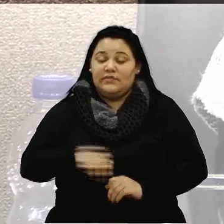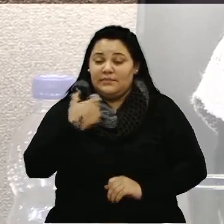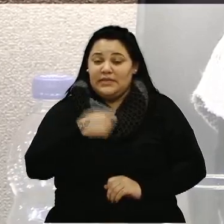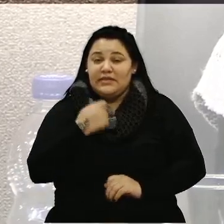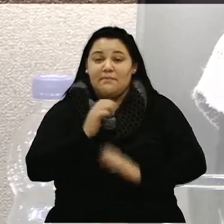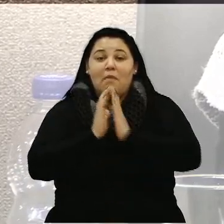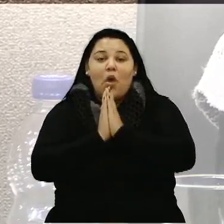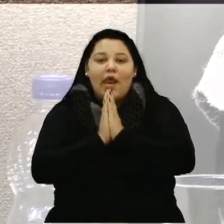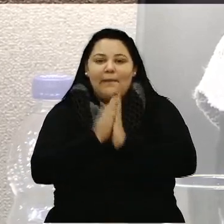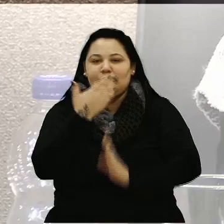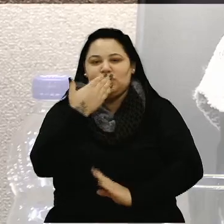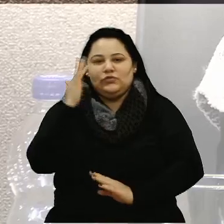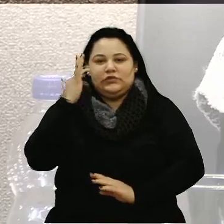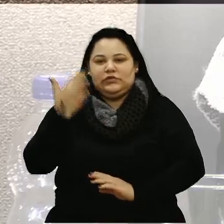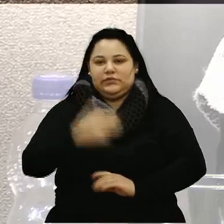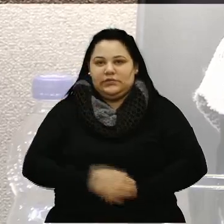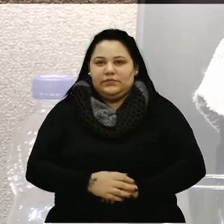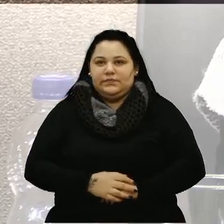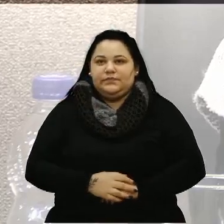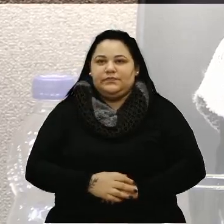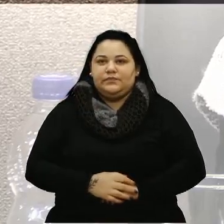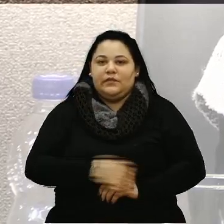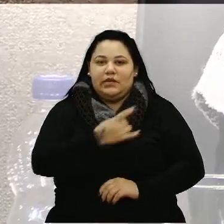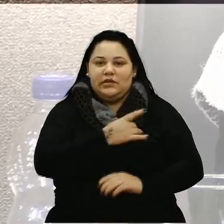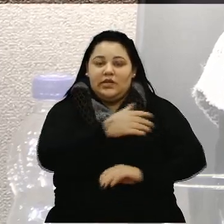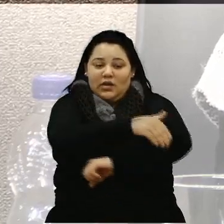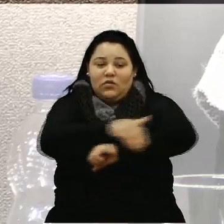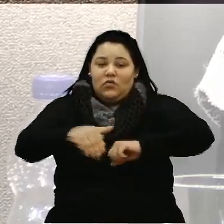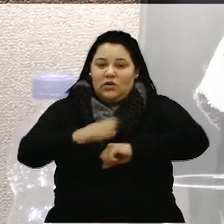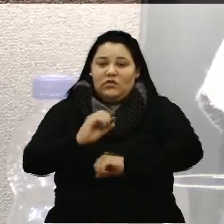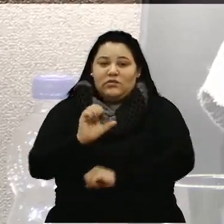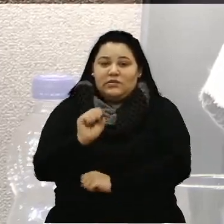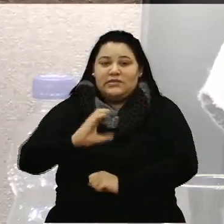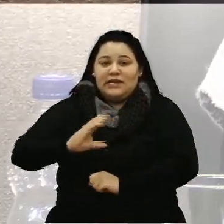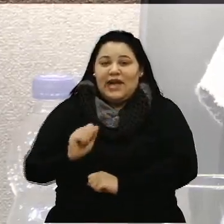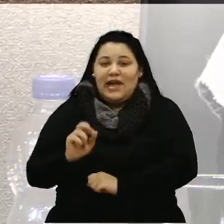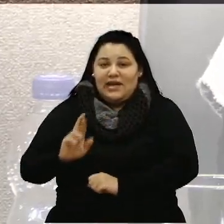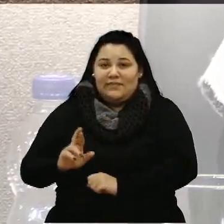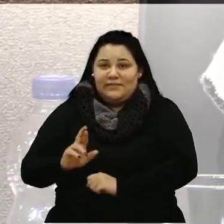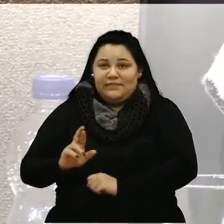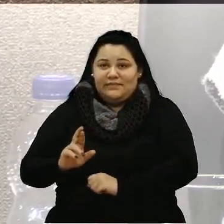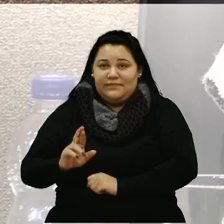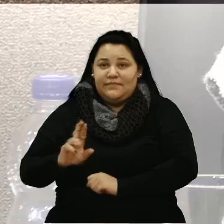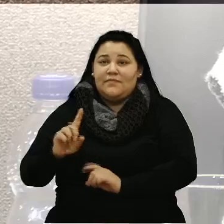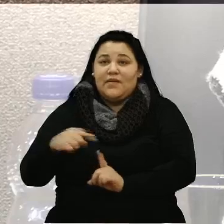solução. Ali da Oscar Serafini, mais um pouquinho